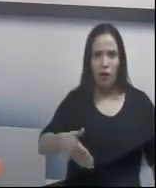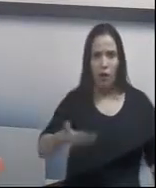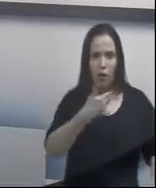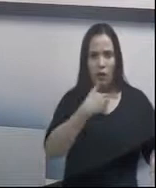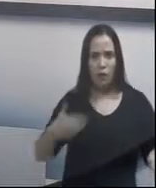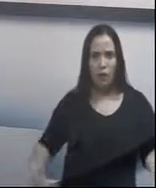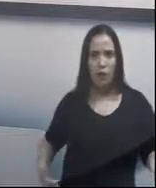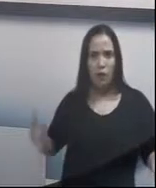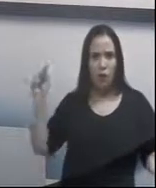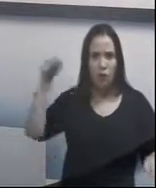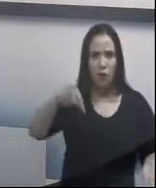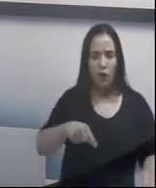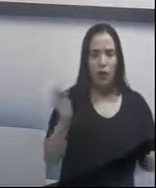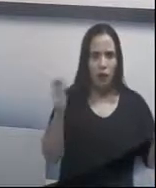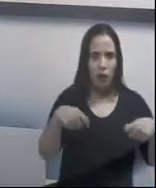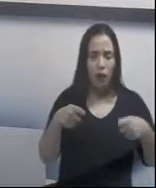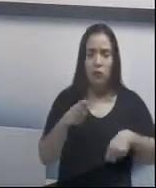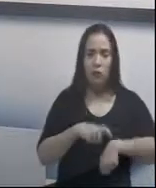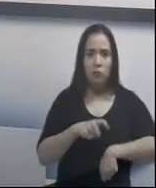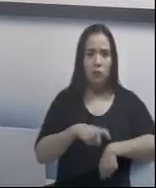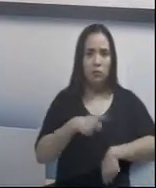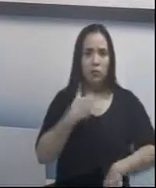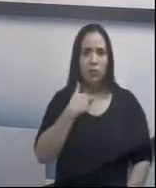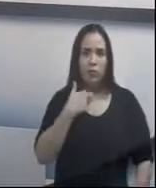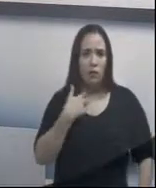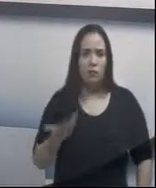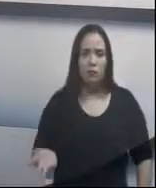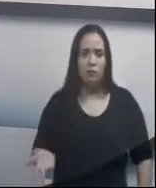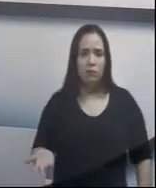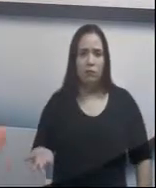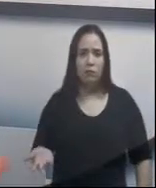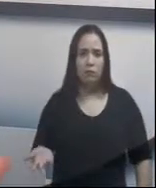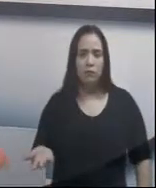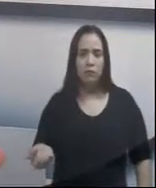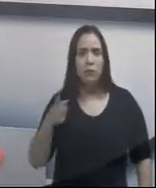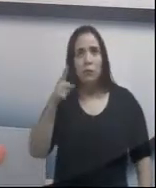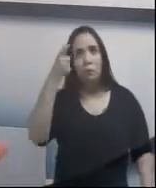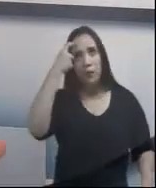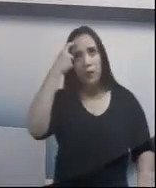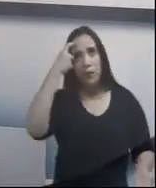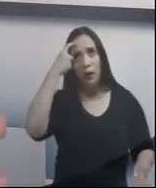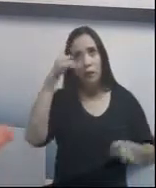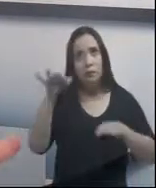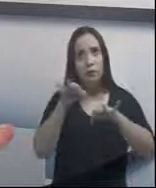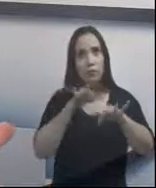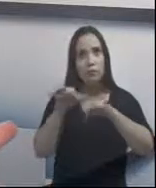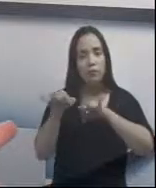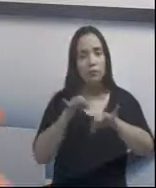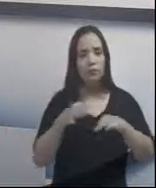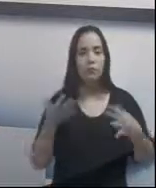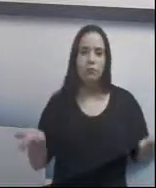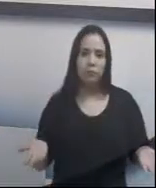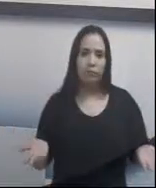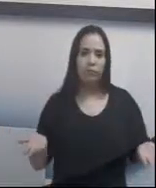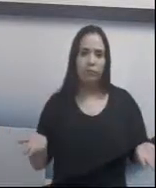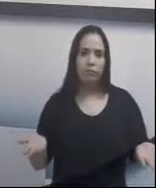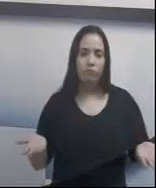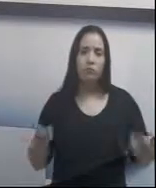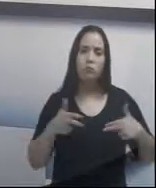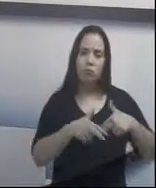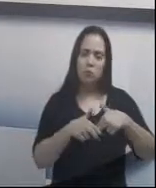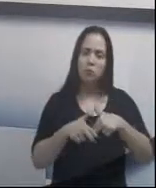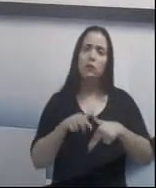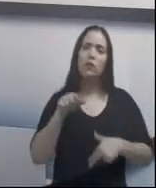ninguém pedisse que não. É muito simples, cara. É só parar para pensar. É muito simples. Então,